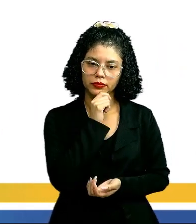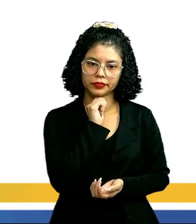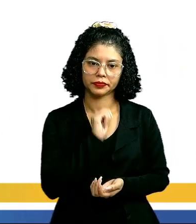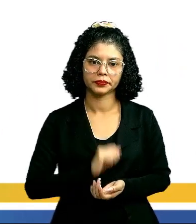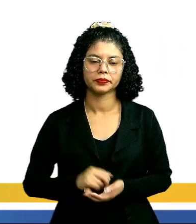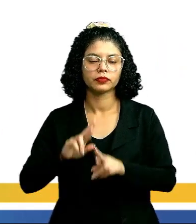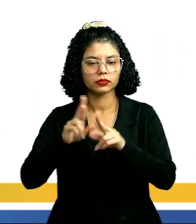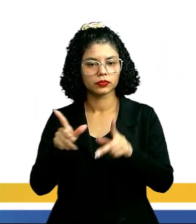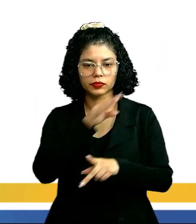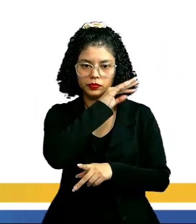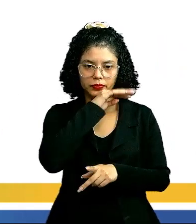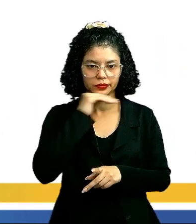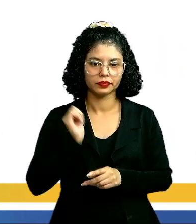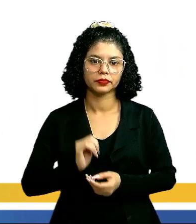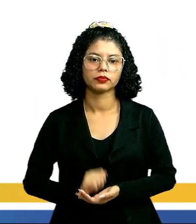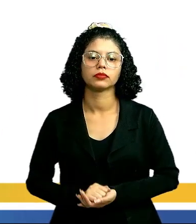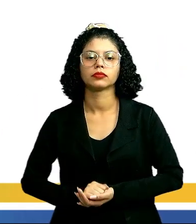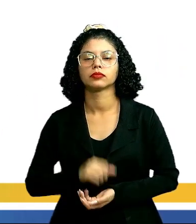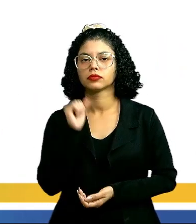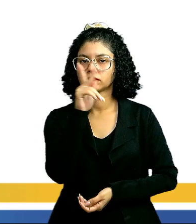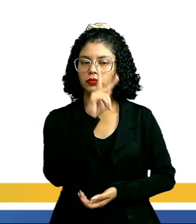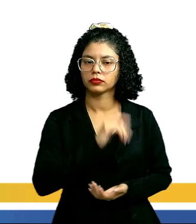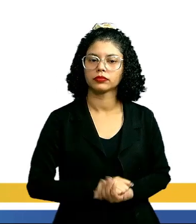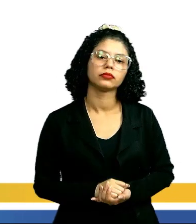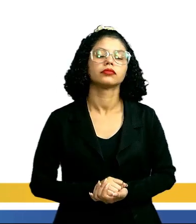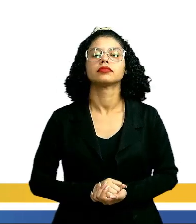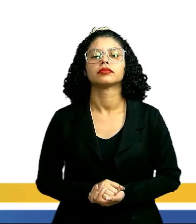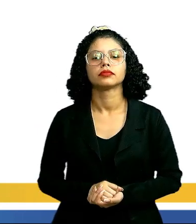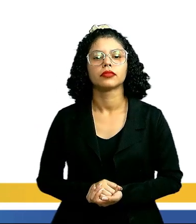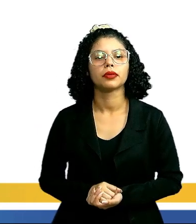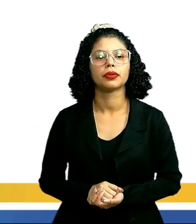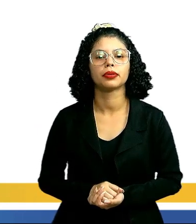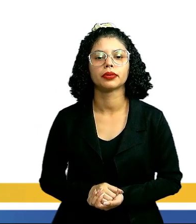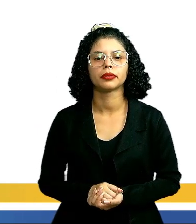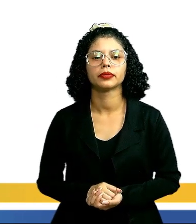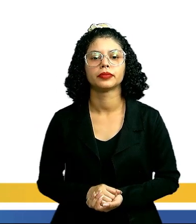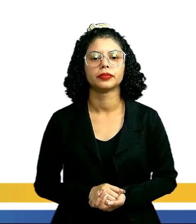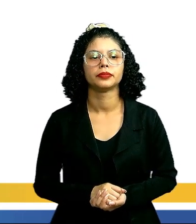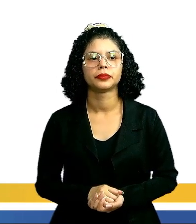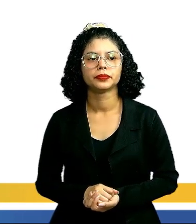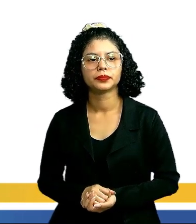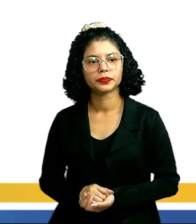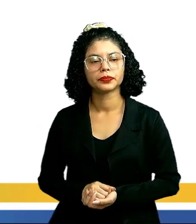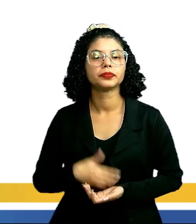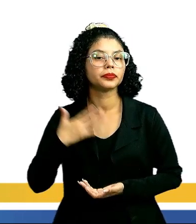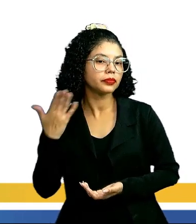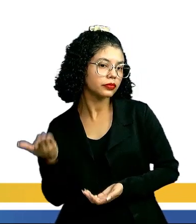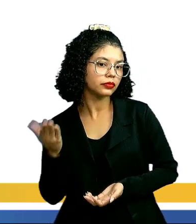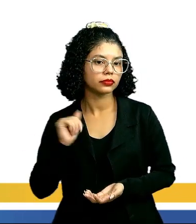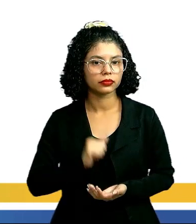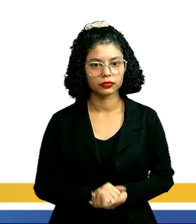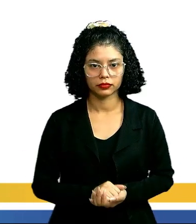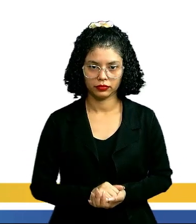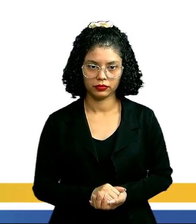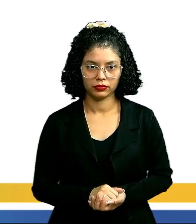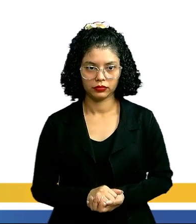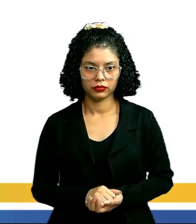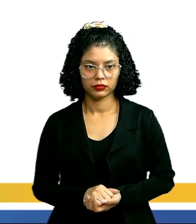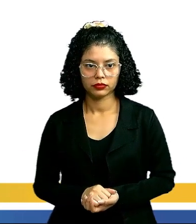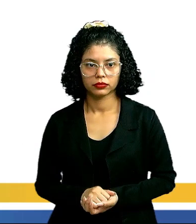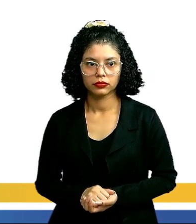células diferenciadas no nosso corpo, ok? Vamos adiante. Professor,